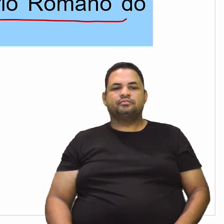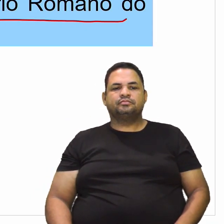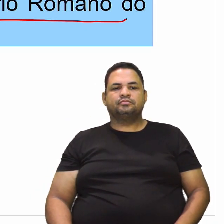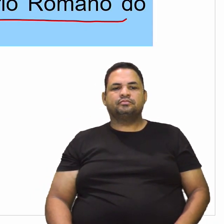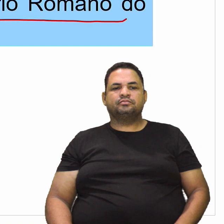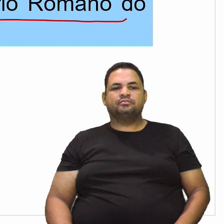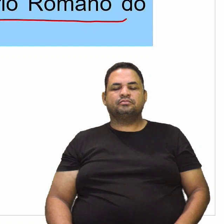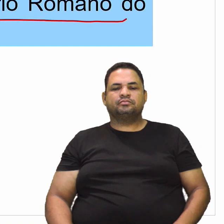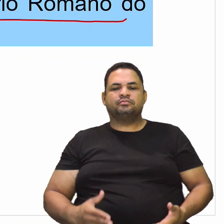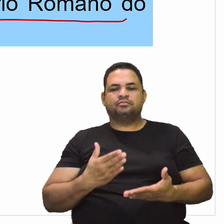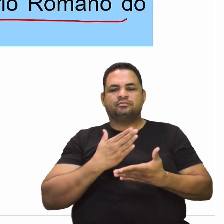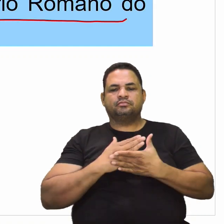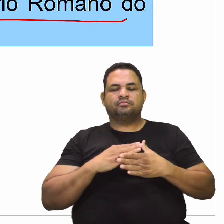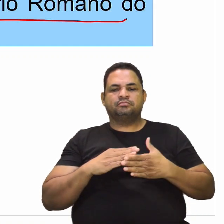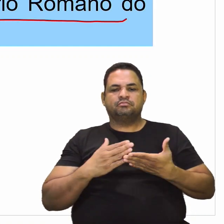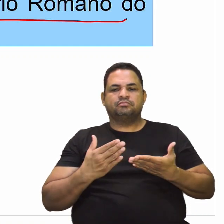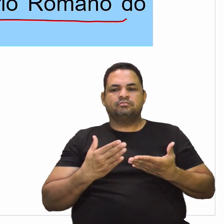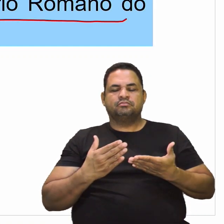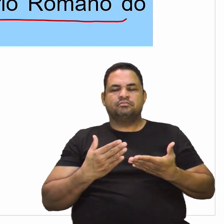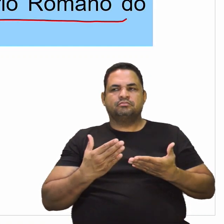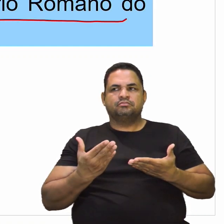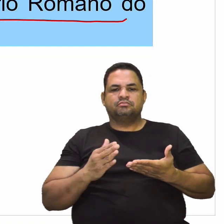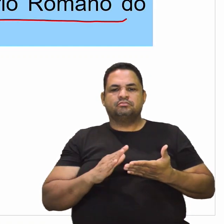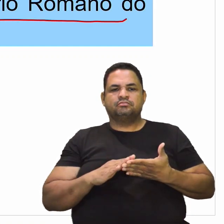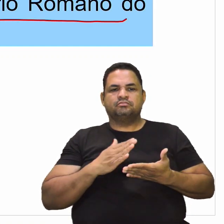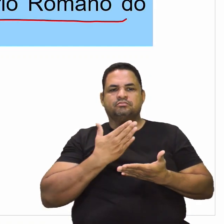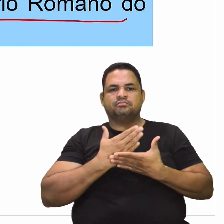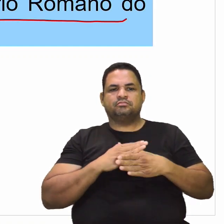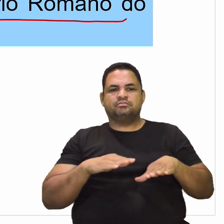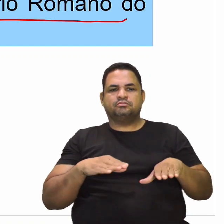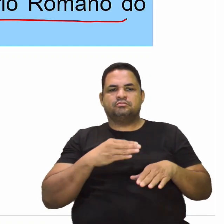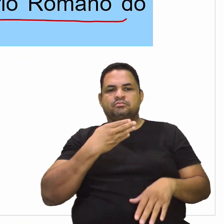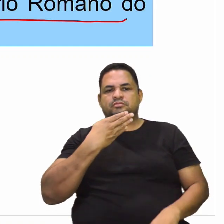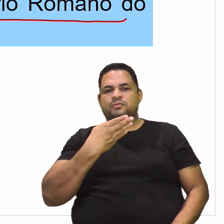vai acabar lá em